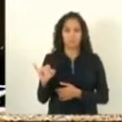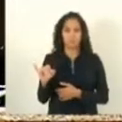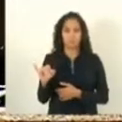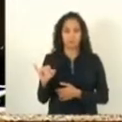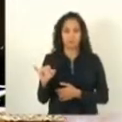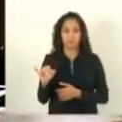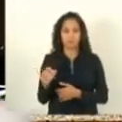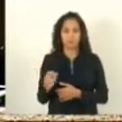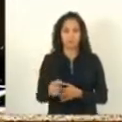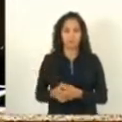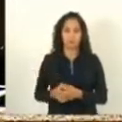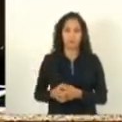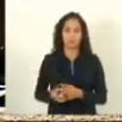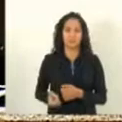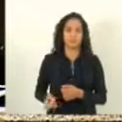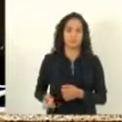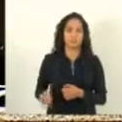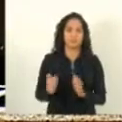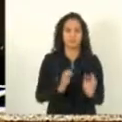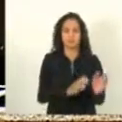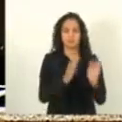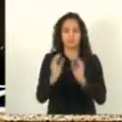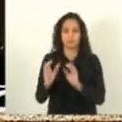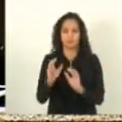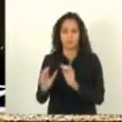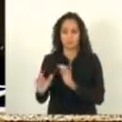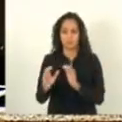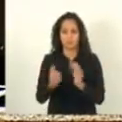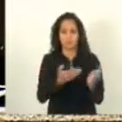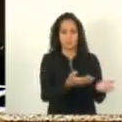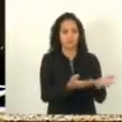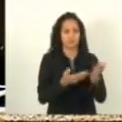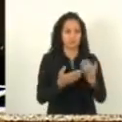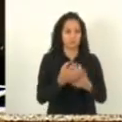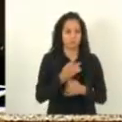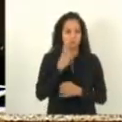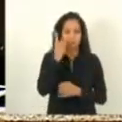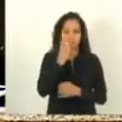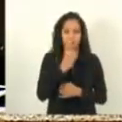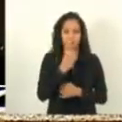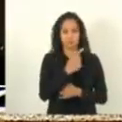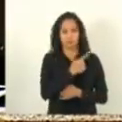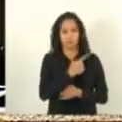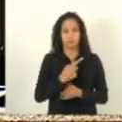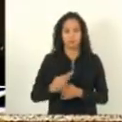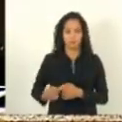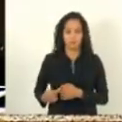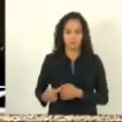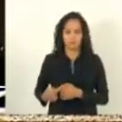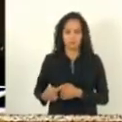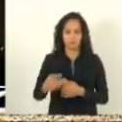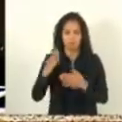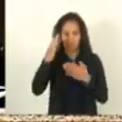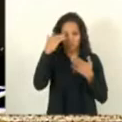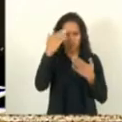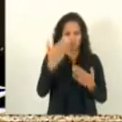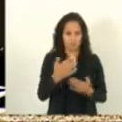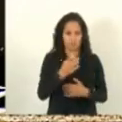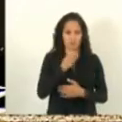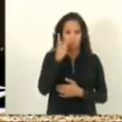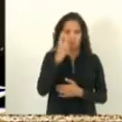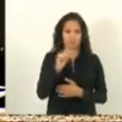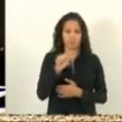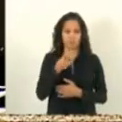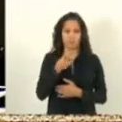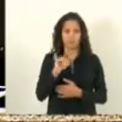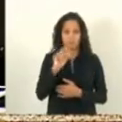passar para a fase das comunicações. Presidente. Está suspensa a sessão, eu passo a palavra ao presidente da sessão das homenagens, deputado Dari